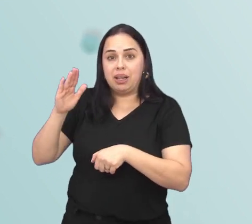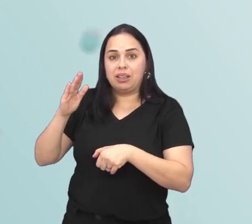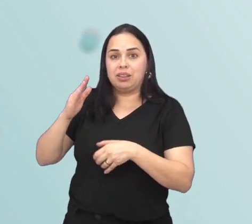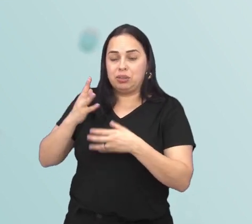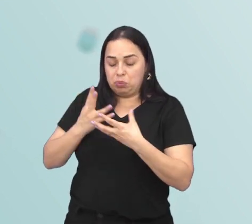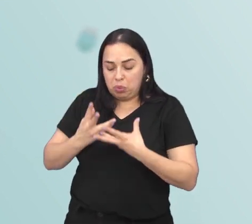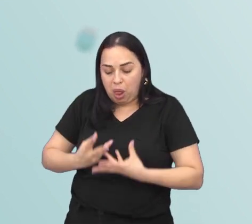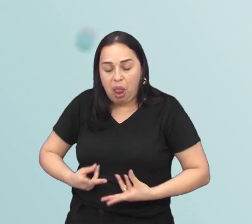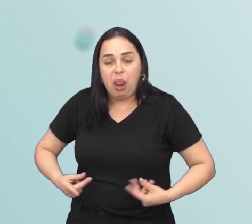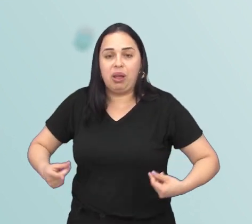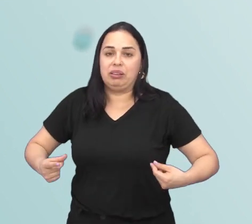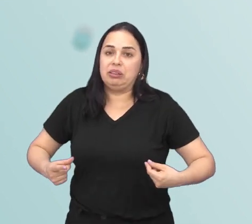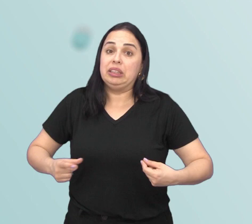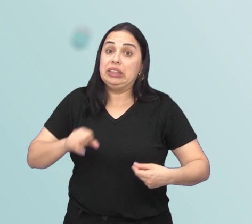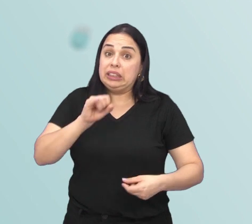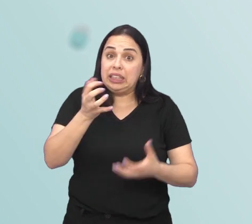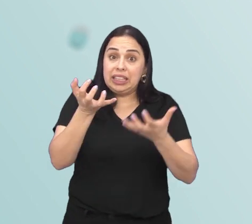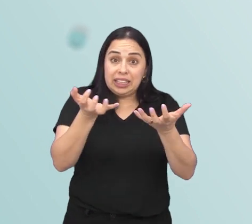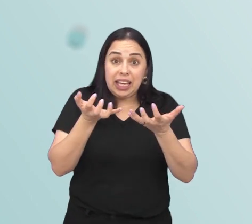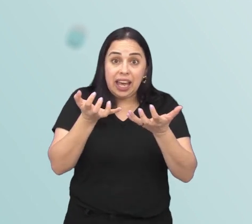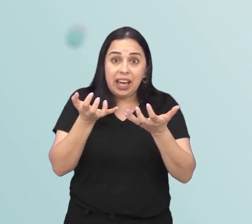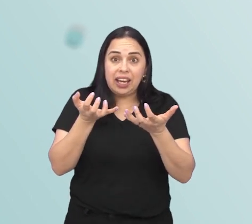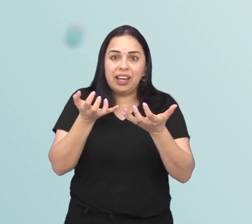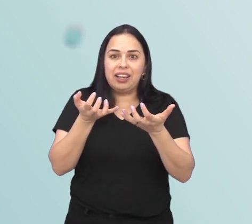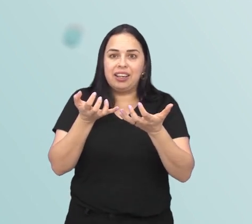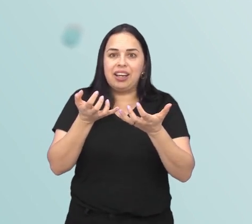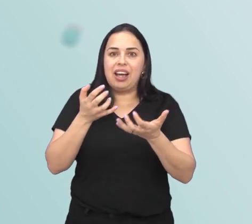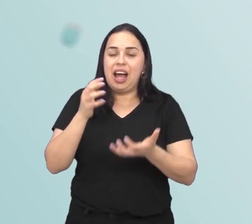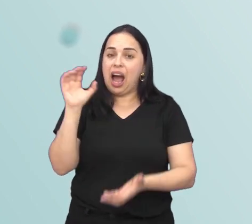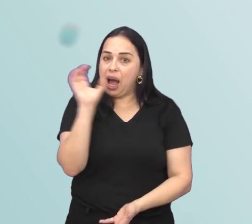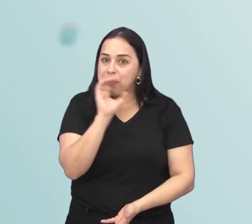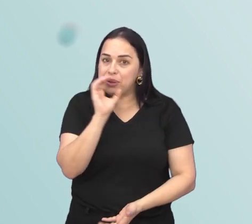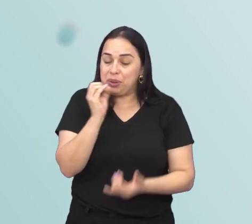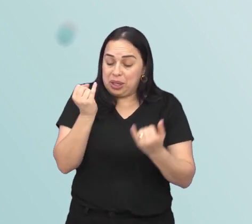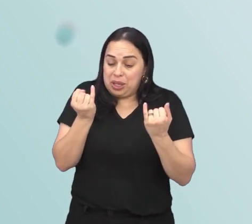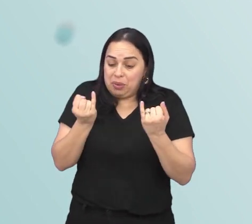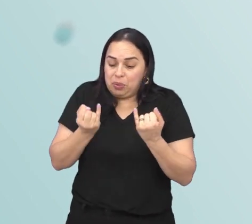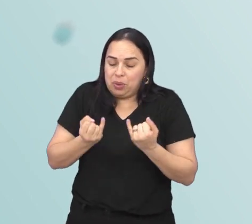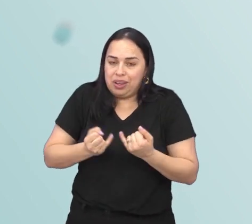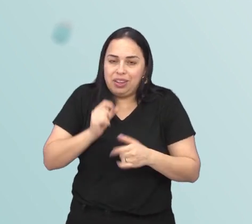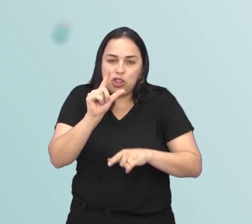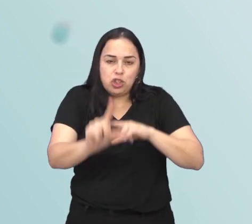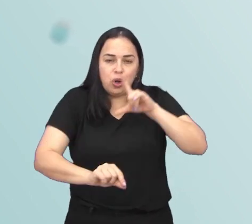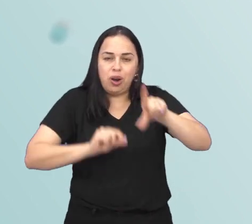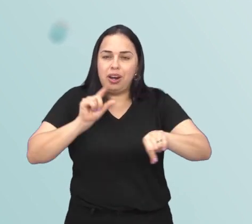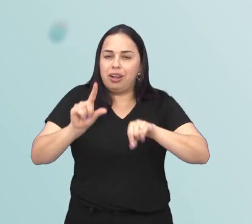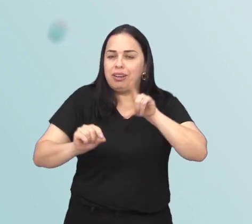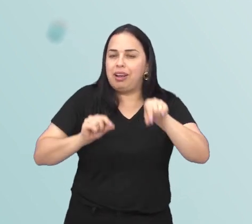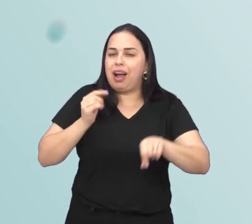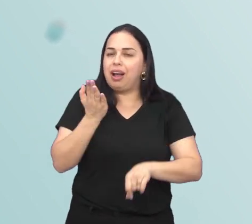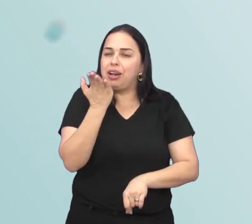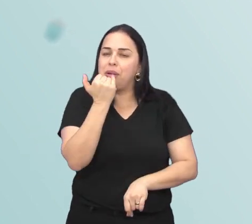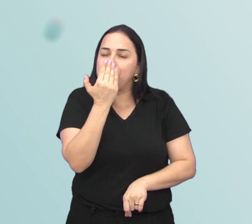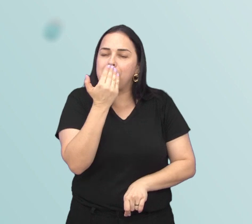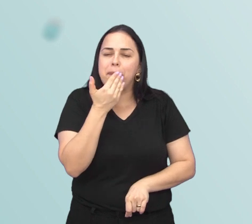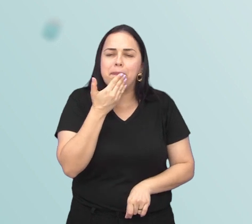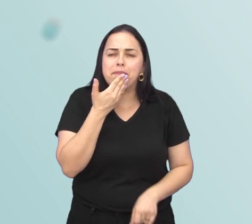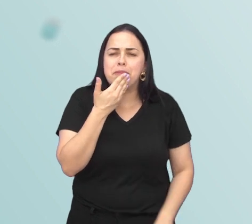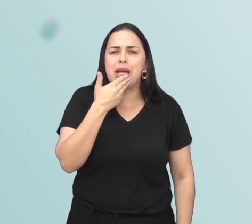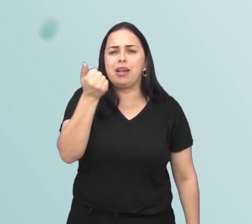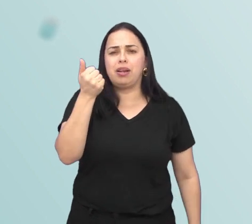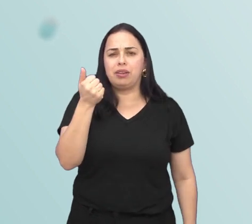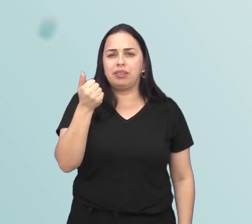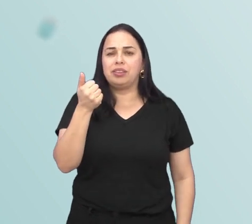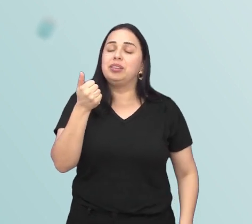fazer essa digestão. Então, se você quer otimizar o seu processo de emagrecimento, escolha melhor os alimentos que você vai compor as